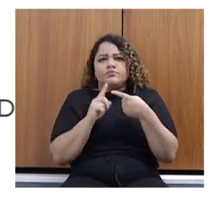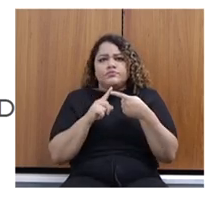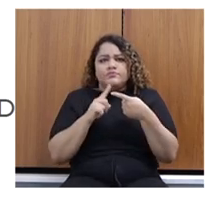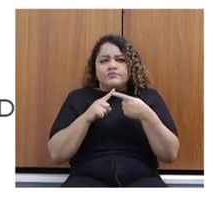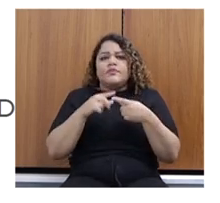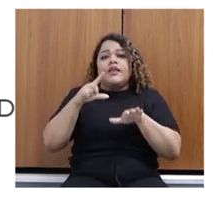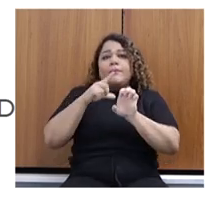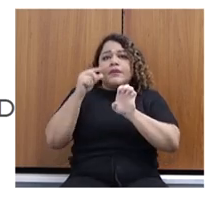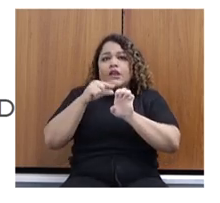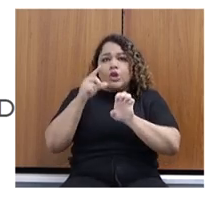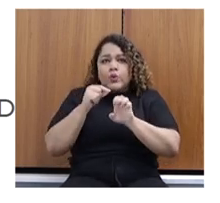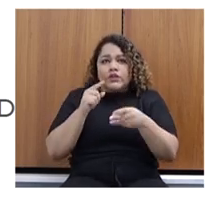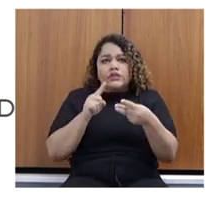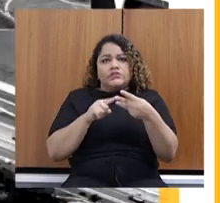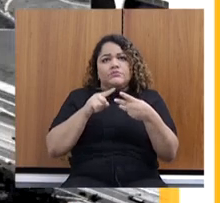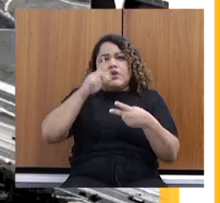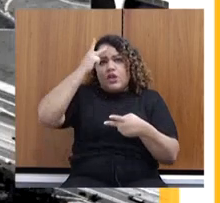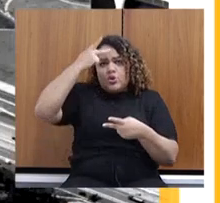transformação digital.